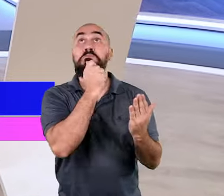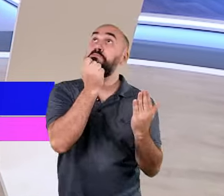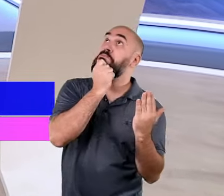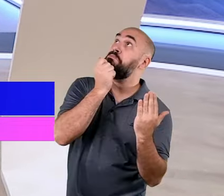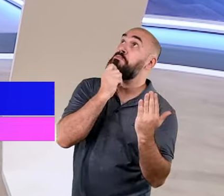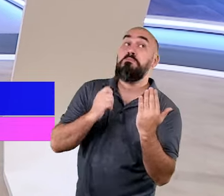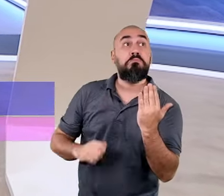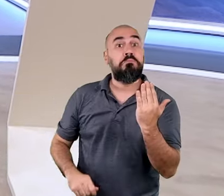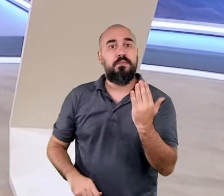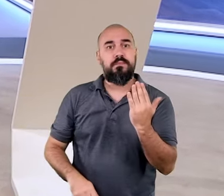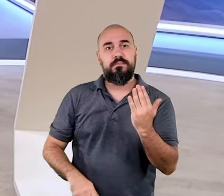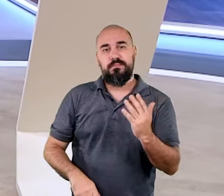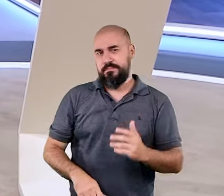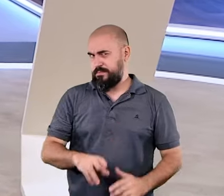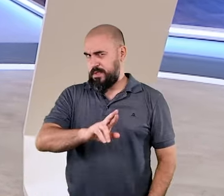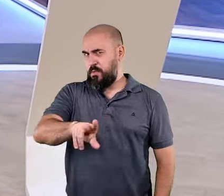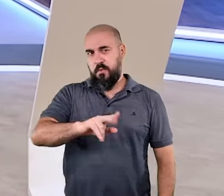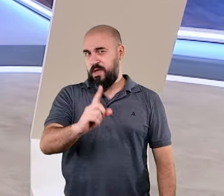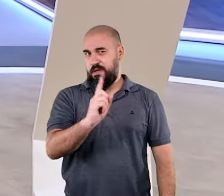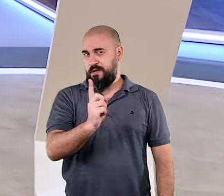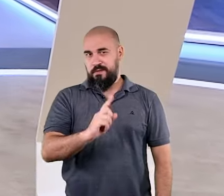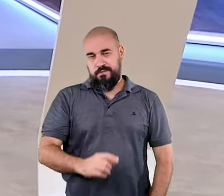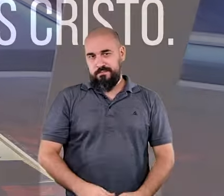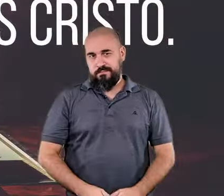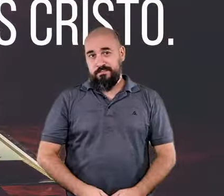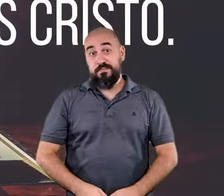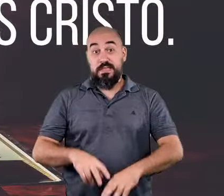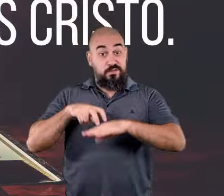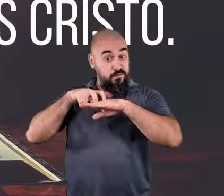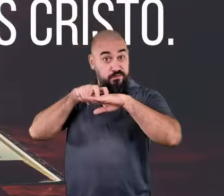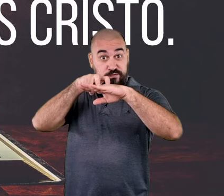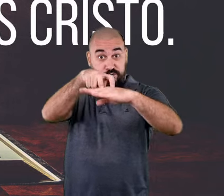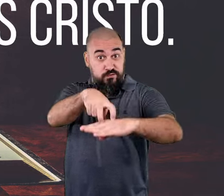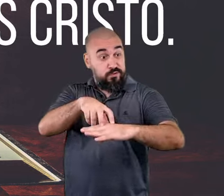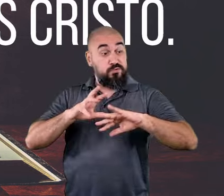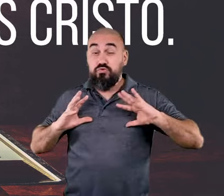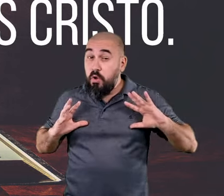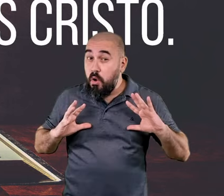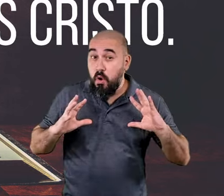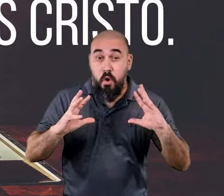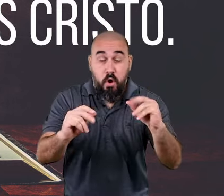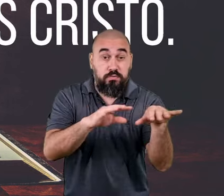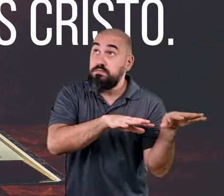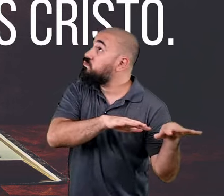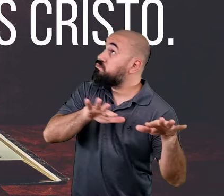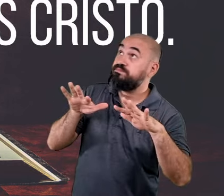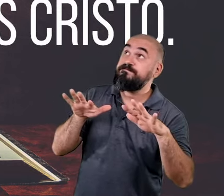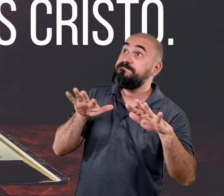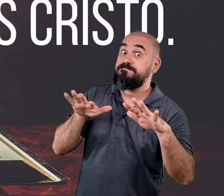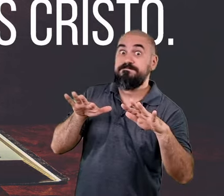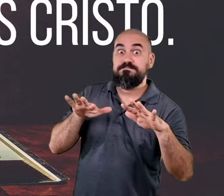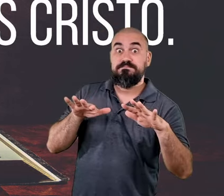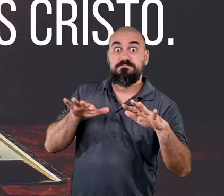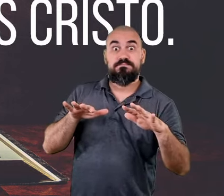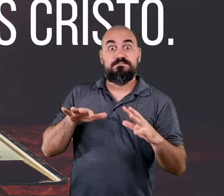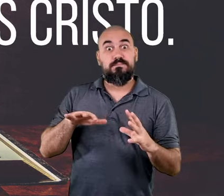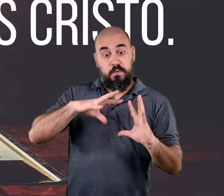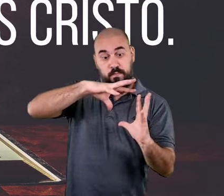Tito 2,13, onde a Bíblia diz: aguardando a bendita esperança e